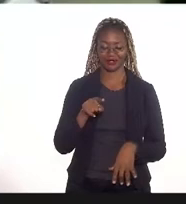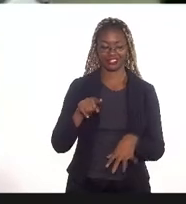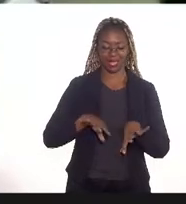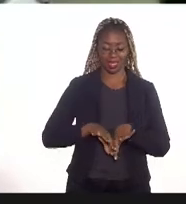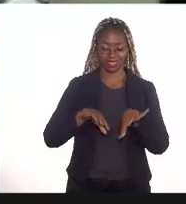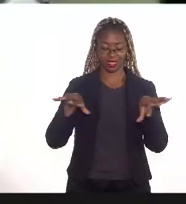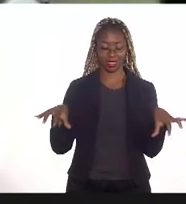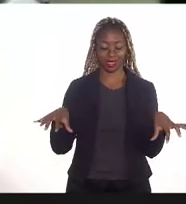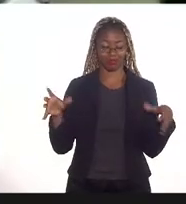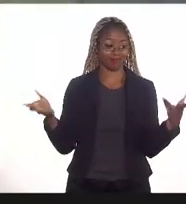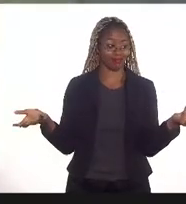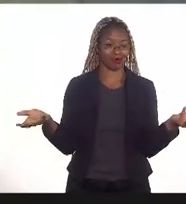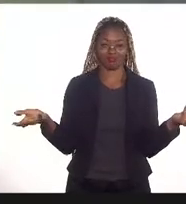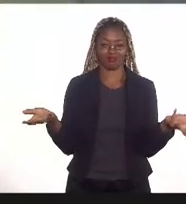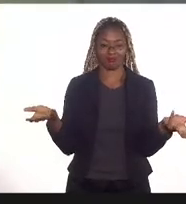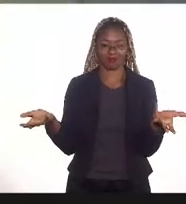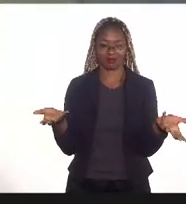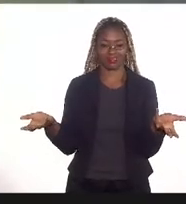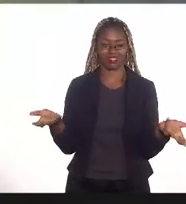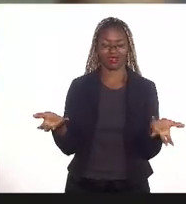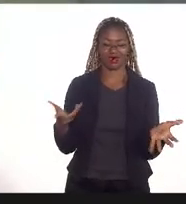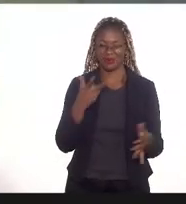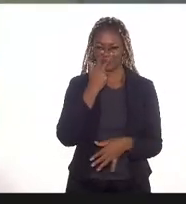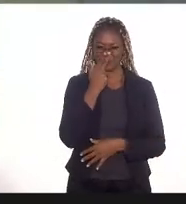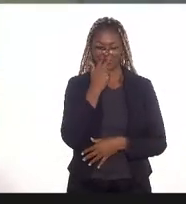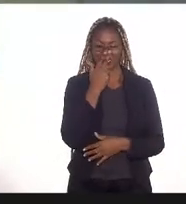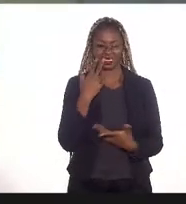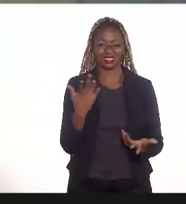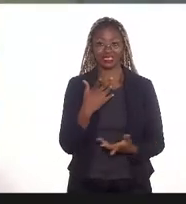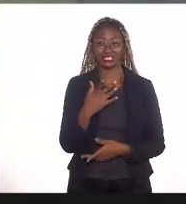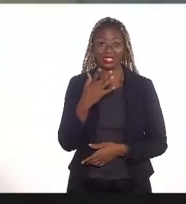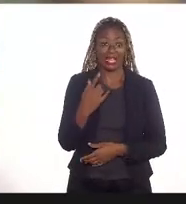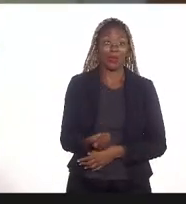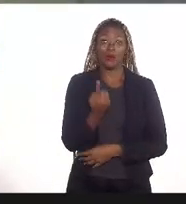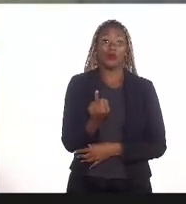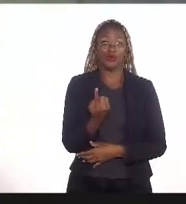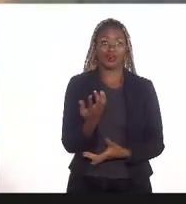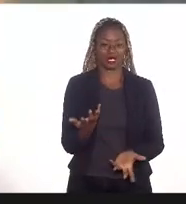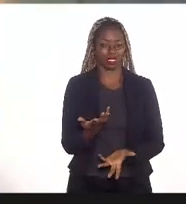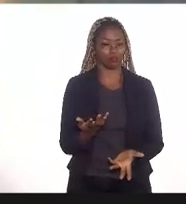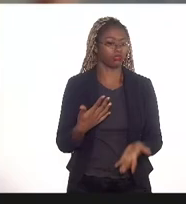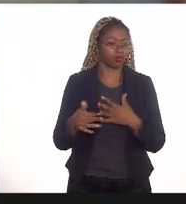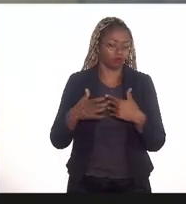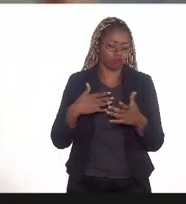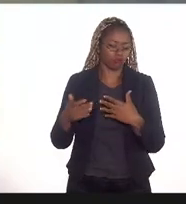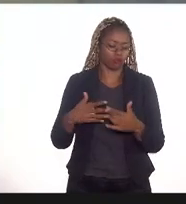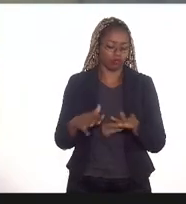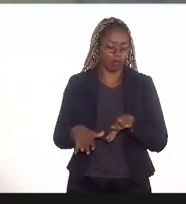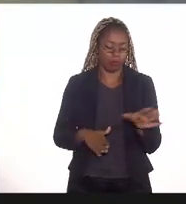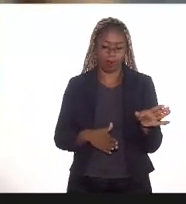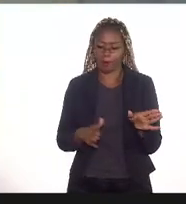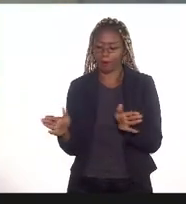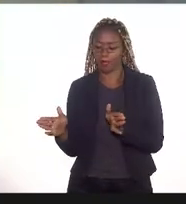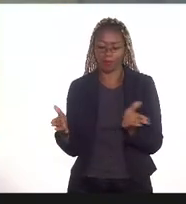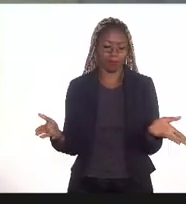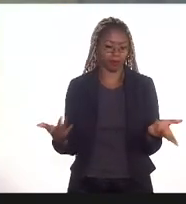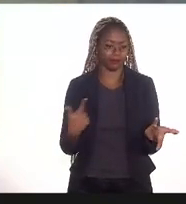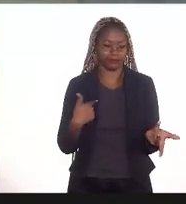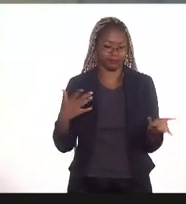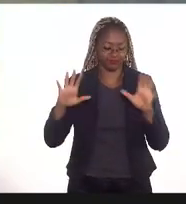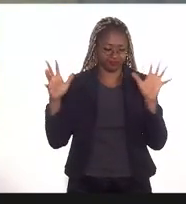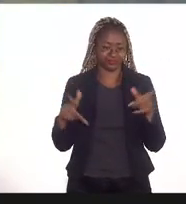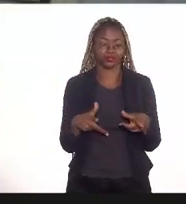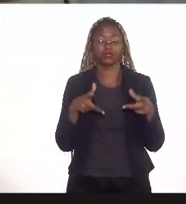Quando a tese é exatamente ter uma única, porque não importa para onde é, tudo é incentivo que merece o